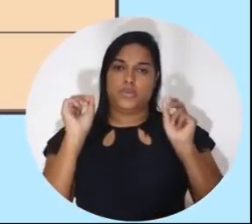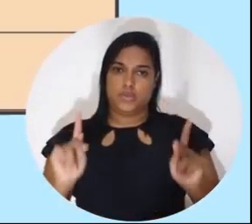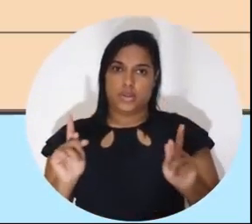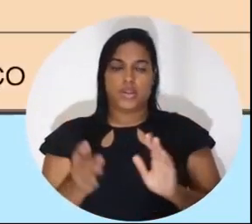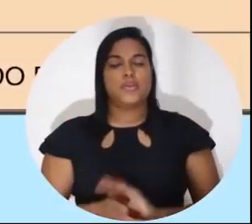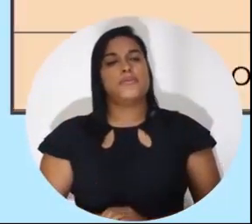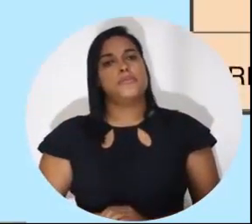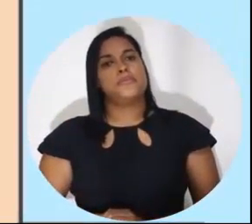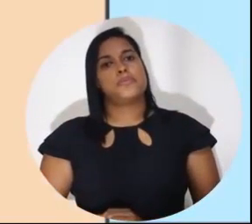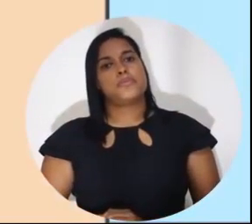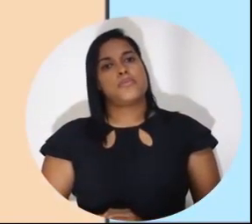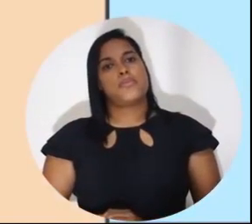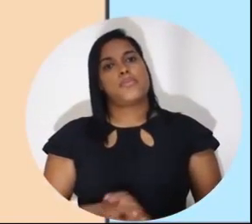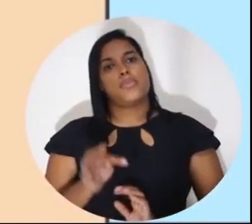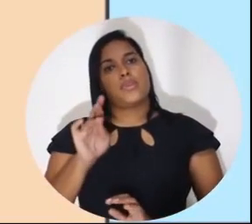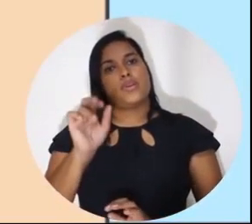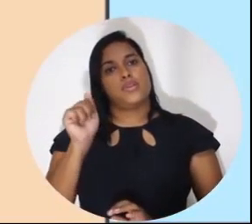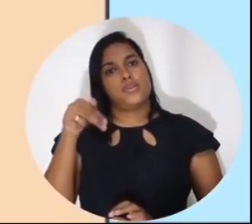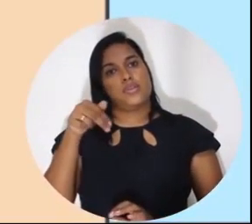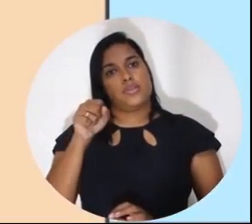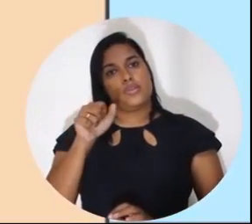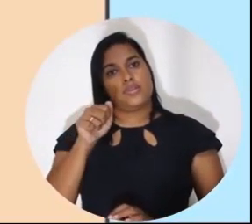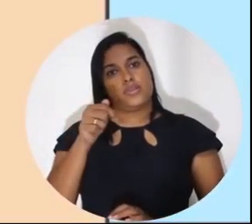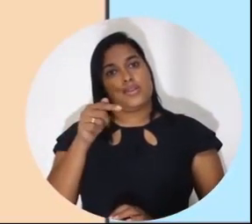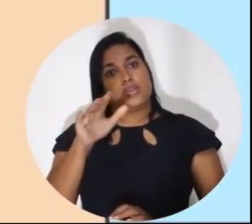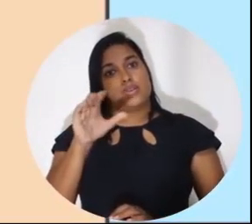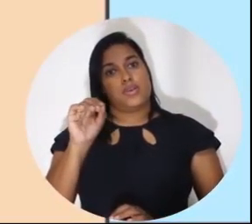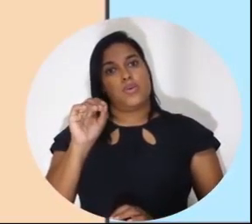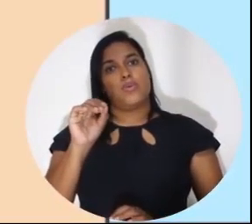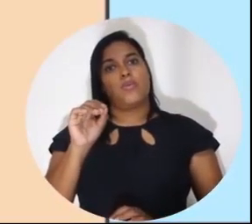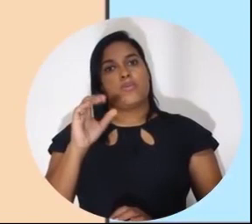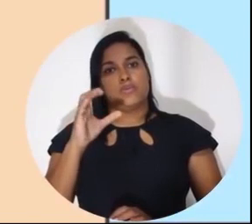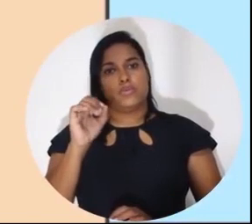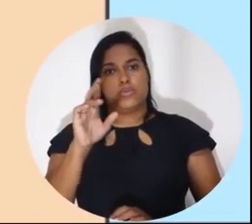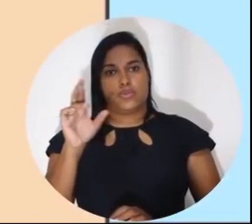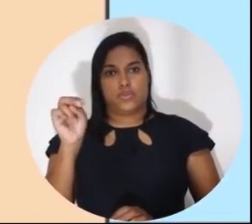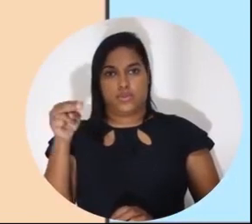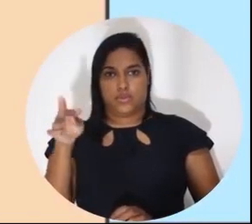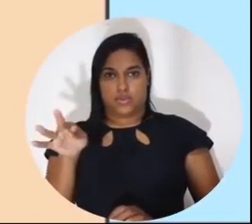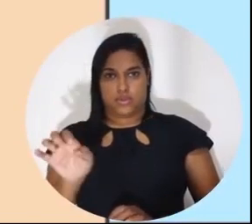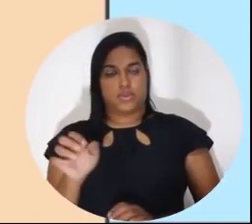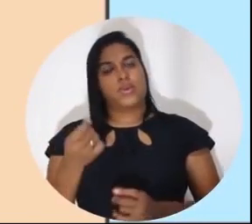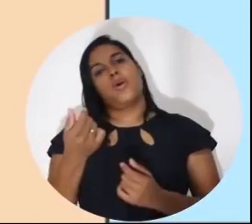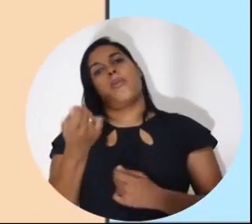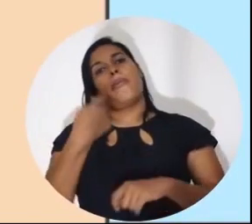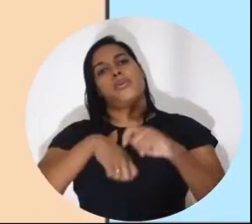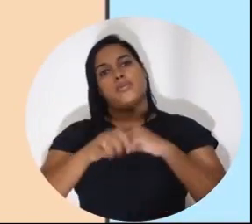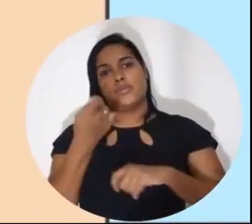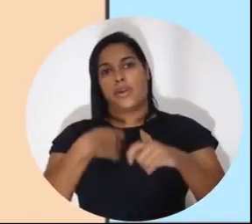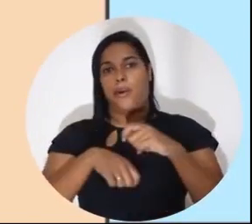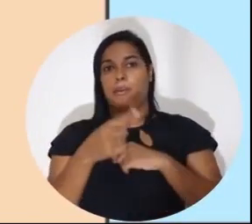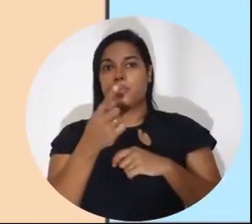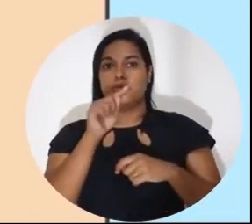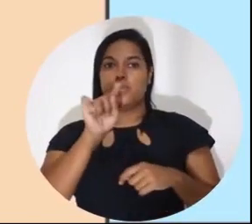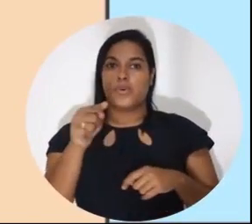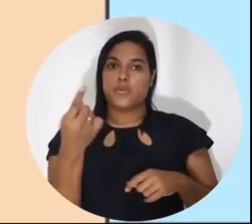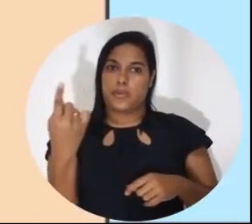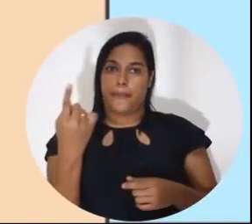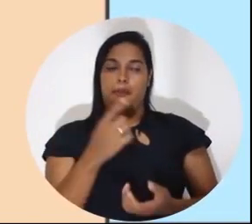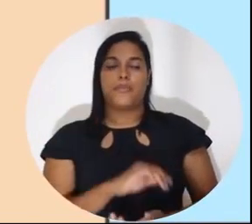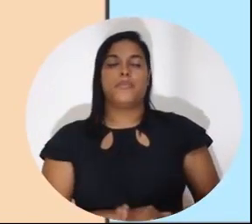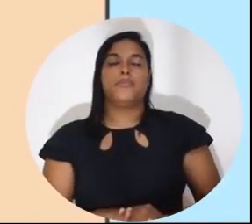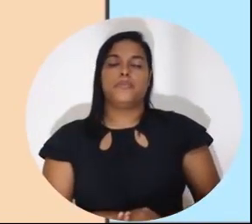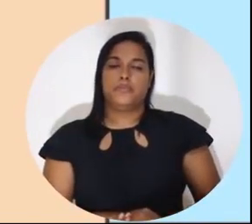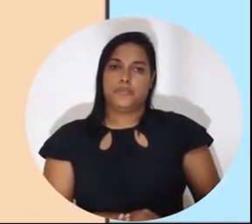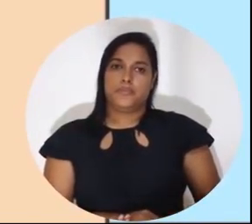A conta de transações correntes ela é formada pela balança comercial, que chamamos de conta agora 1.1, né? Ela está abaixo